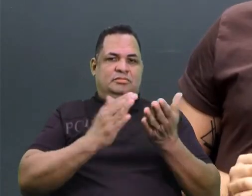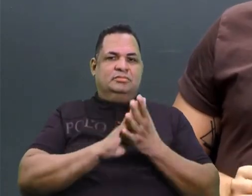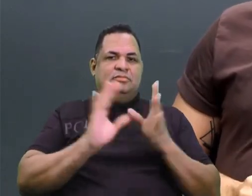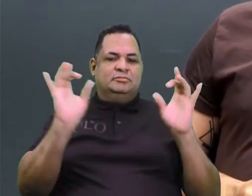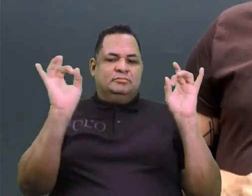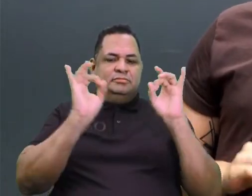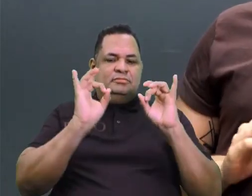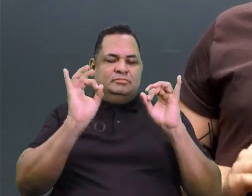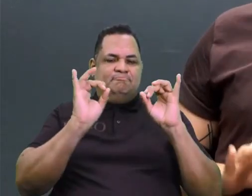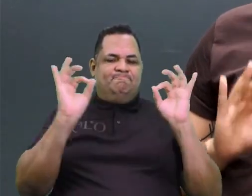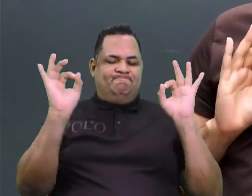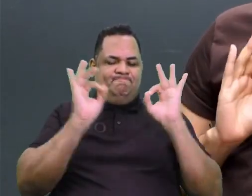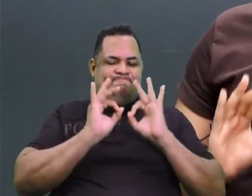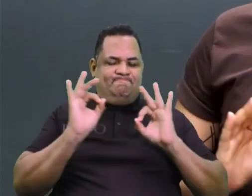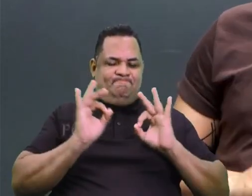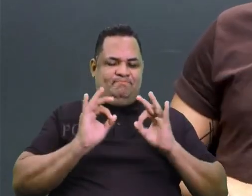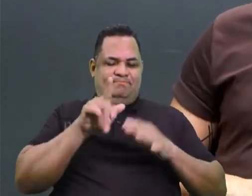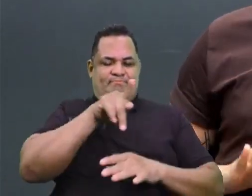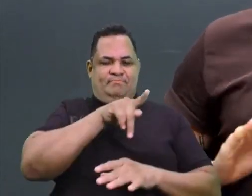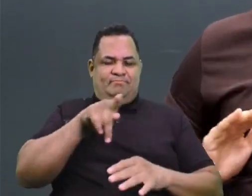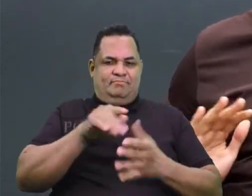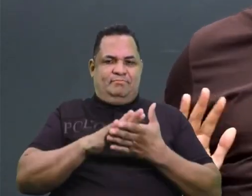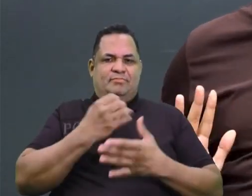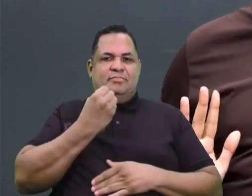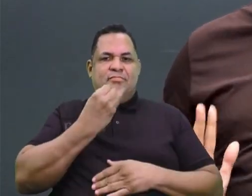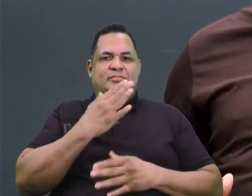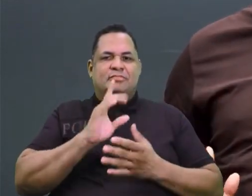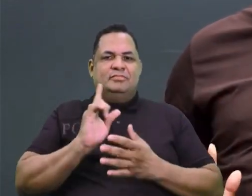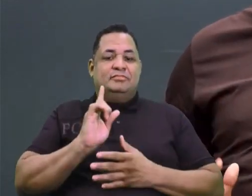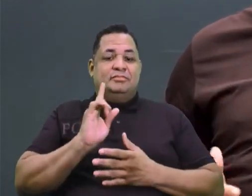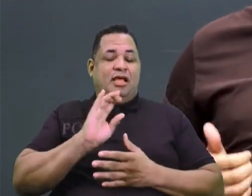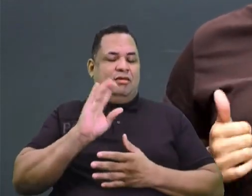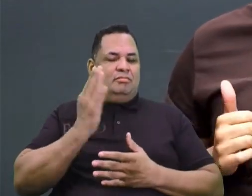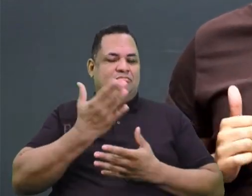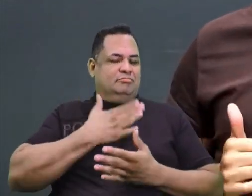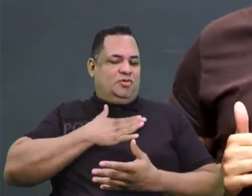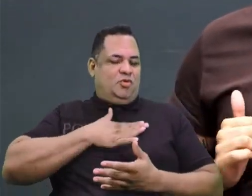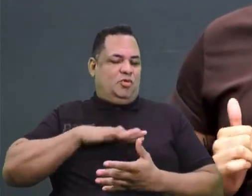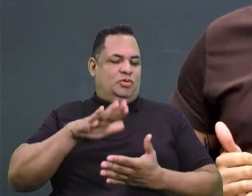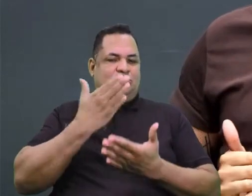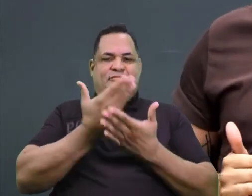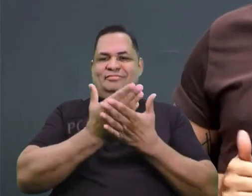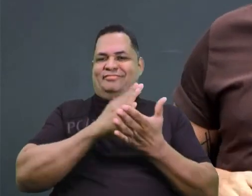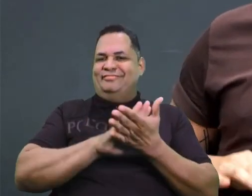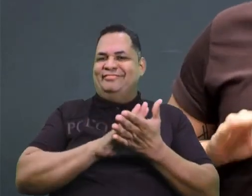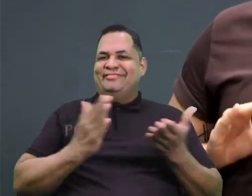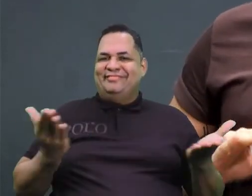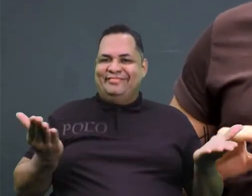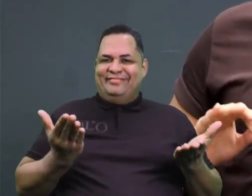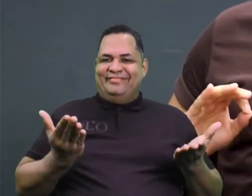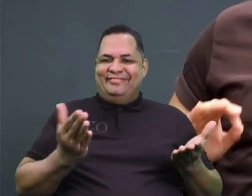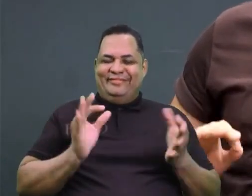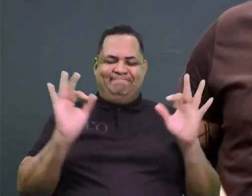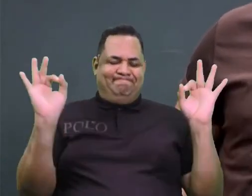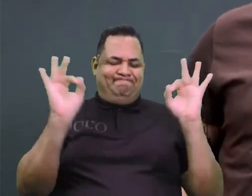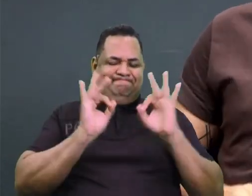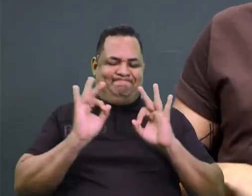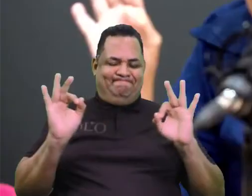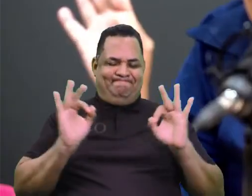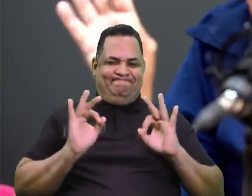excelente sinalizadora, é uma professora muito boa. Ela não gosta de ser chamada de intérprete, mas ela é excelente.